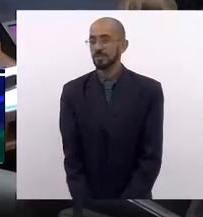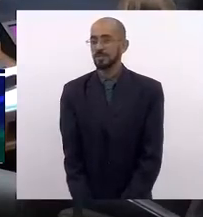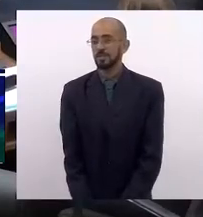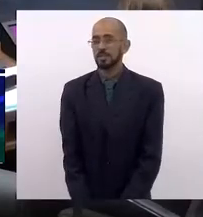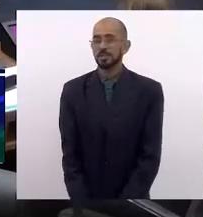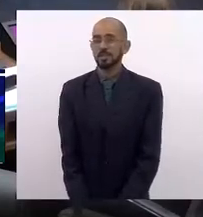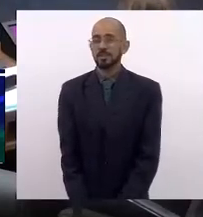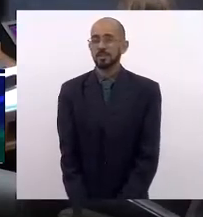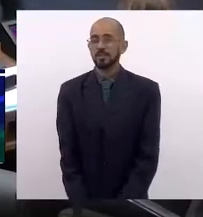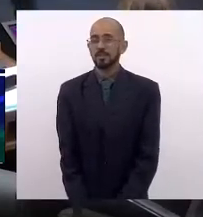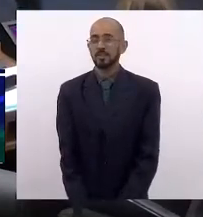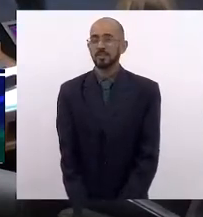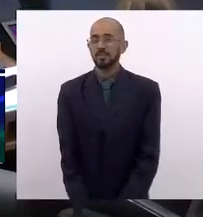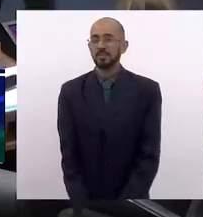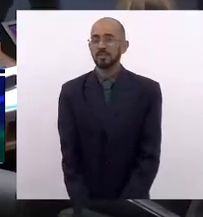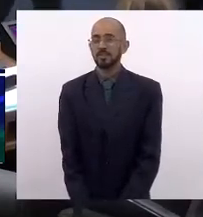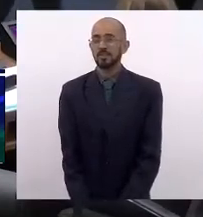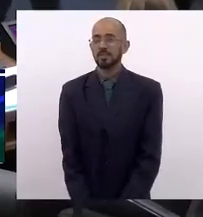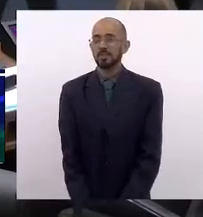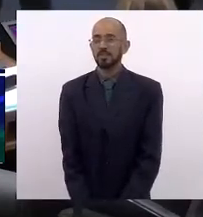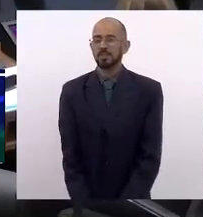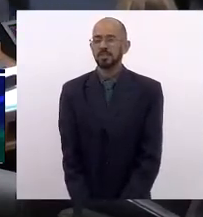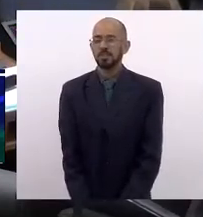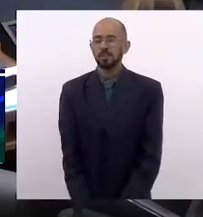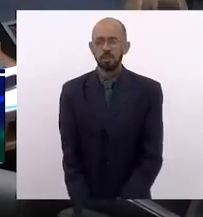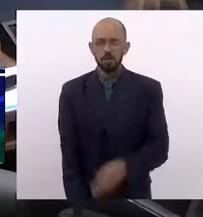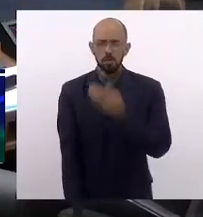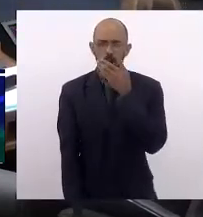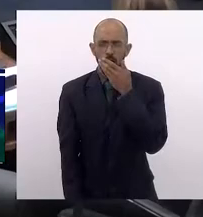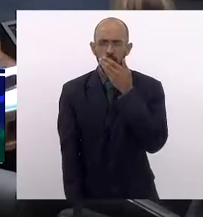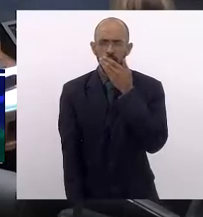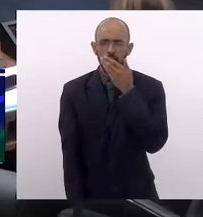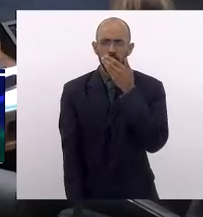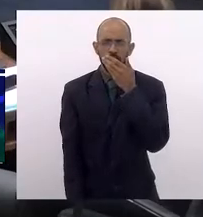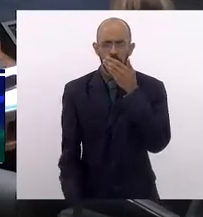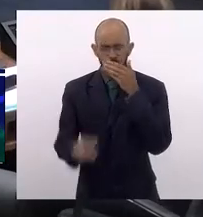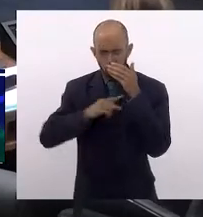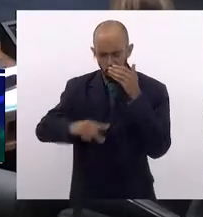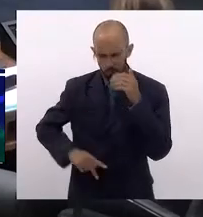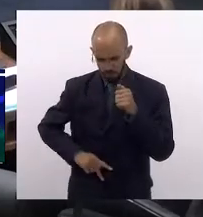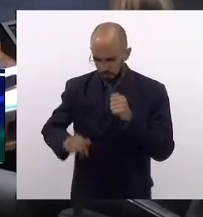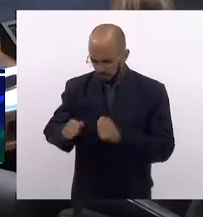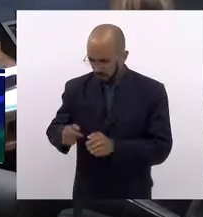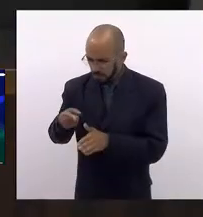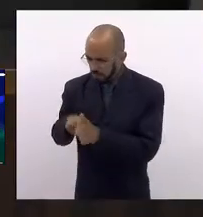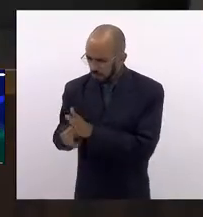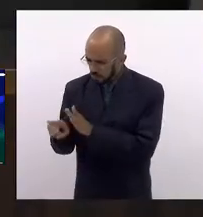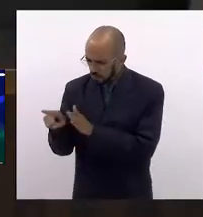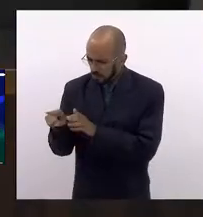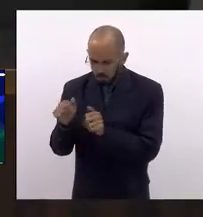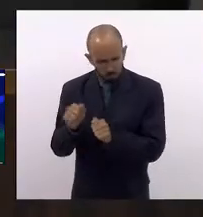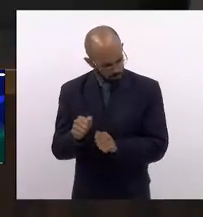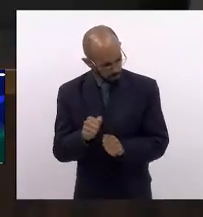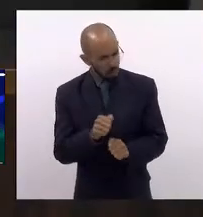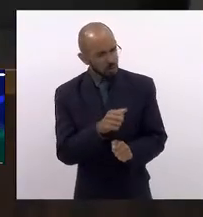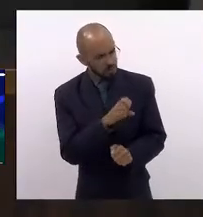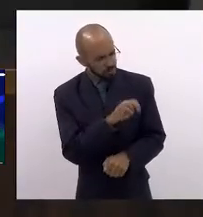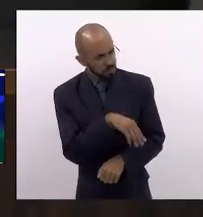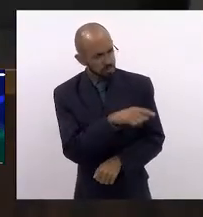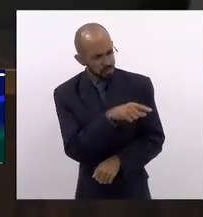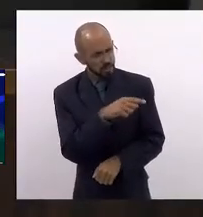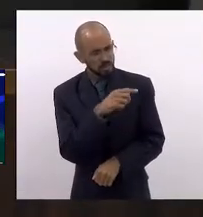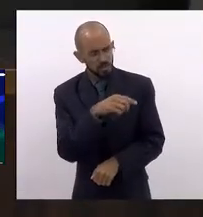o presidente 1310 Posso fazer uma pergunta pode fazer duas Deputado